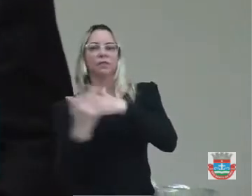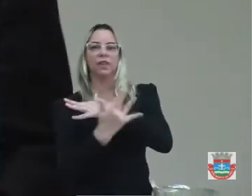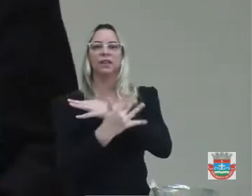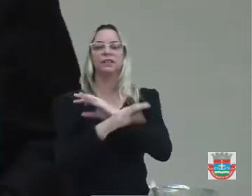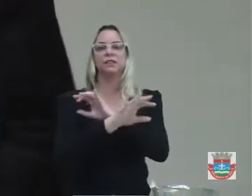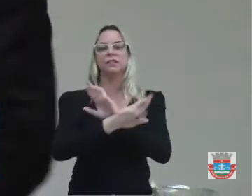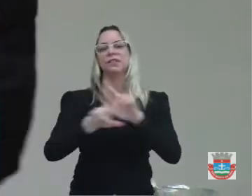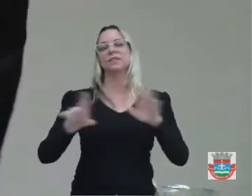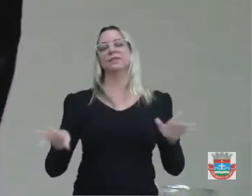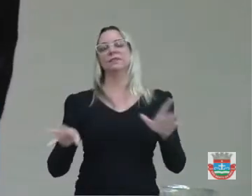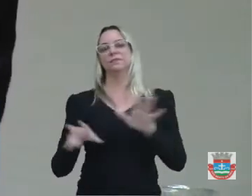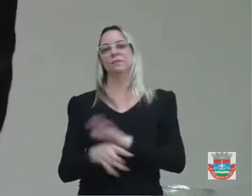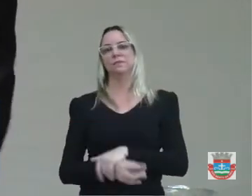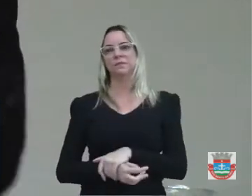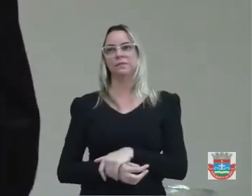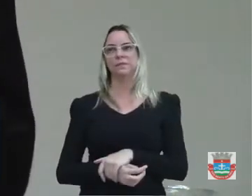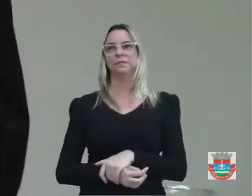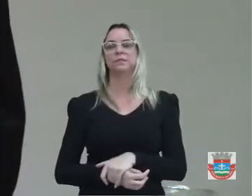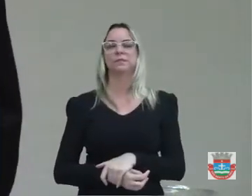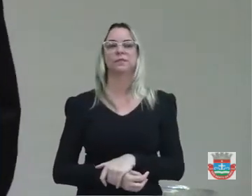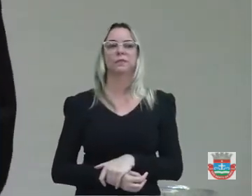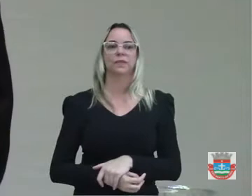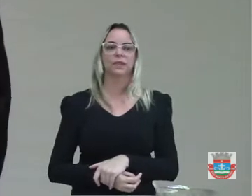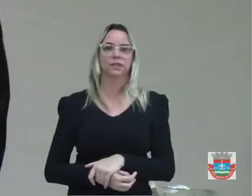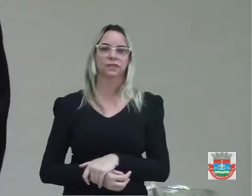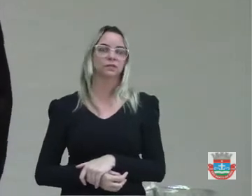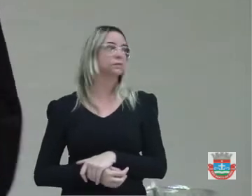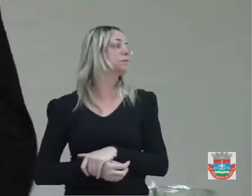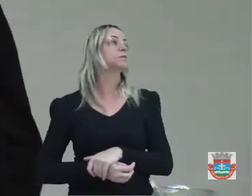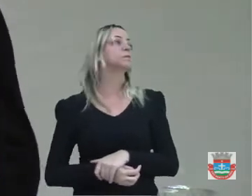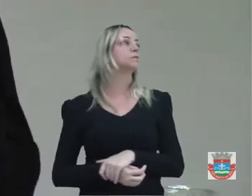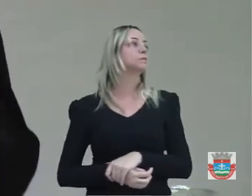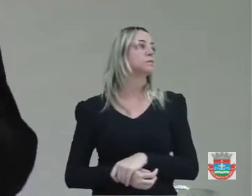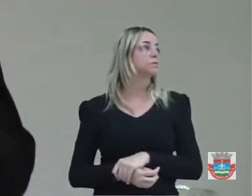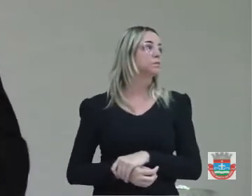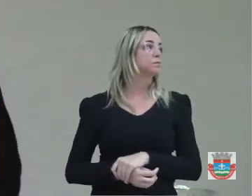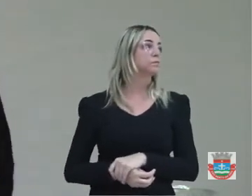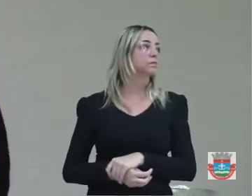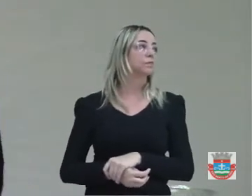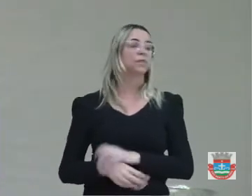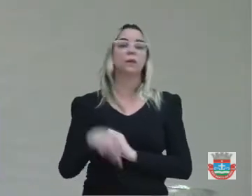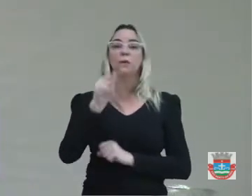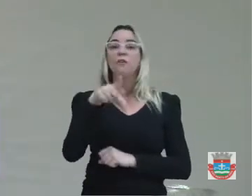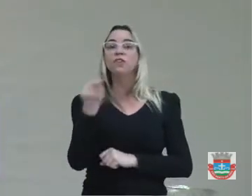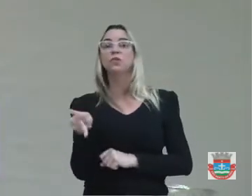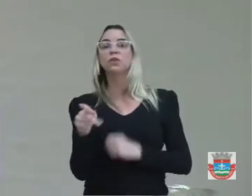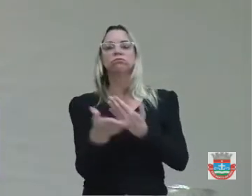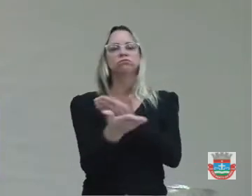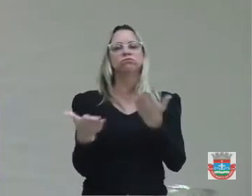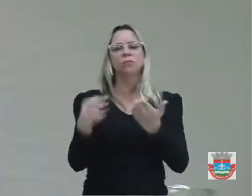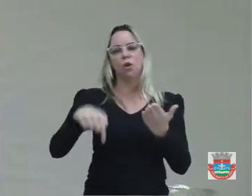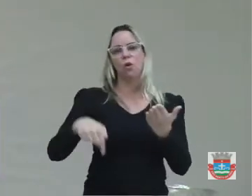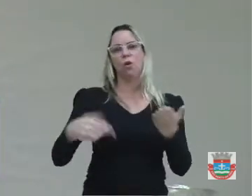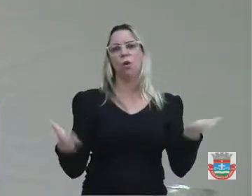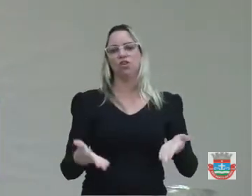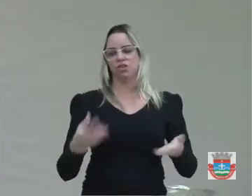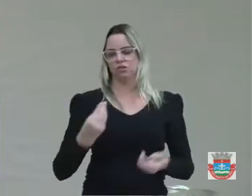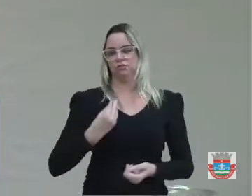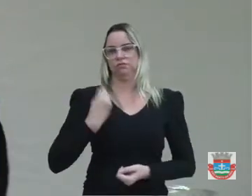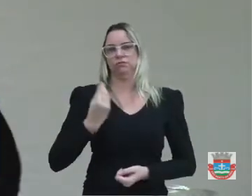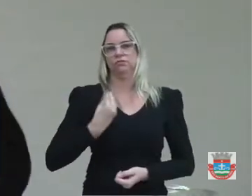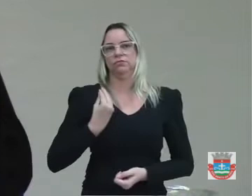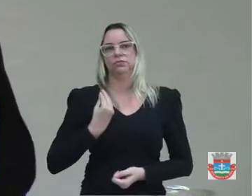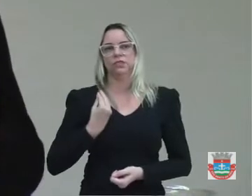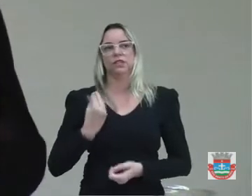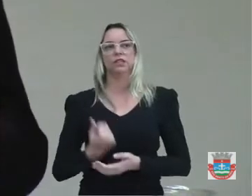blog Jardim do Agreste, TV SB Una, TV Diário, professores aqui presentes, a